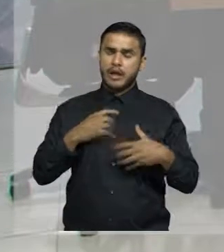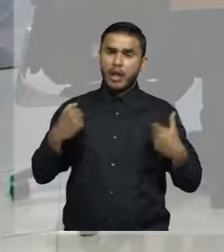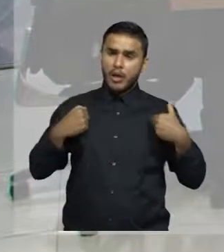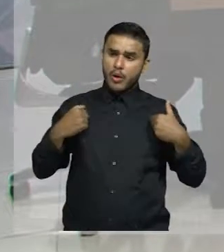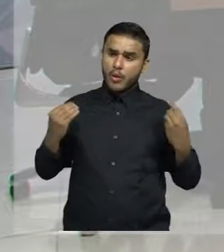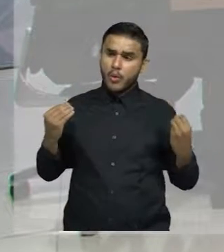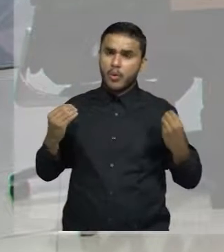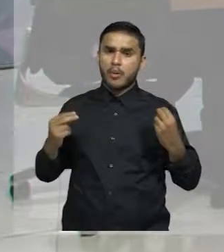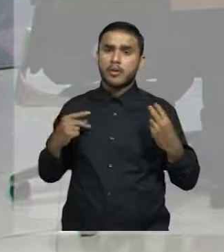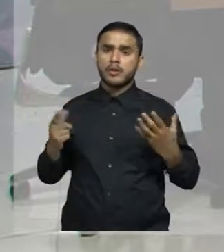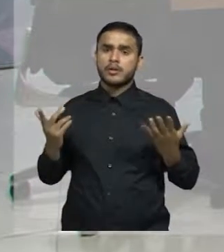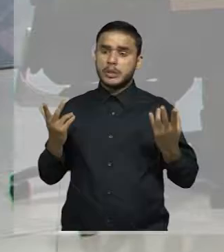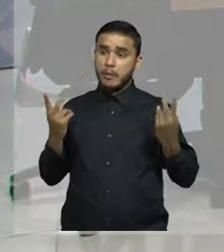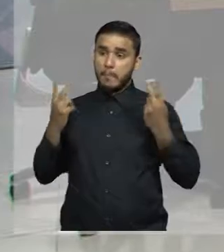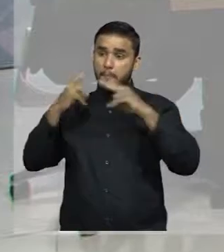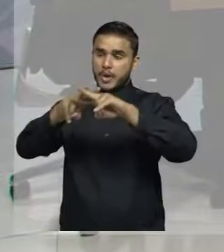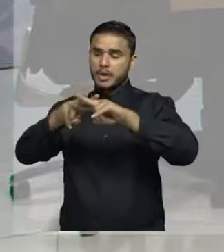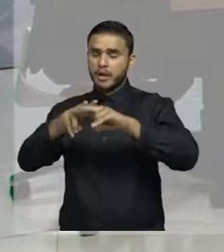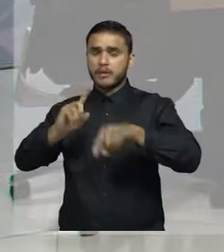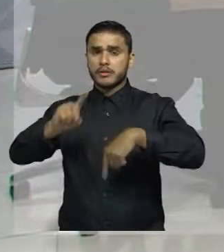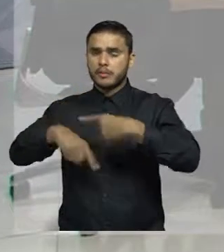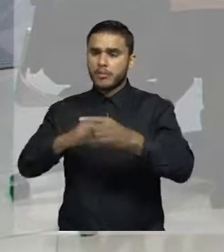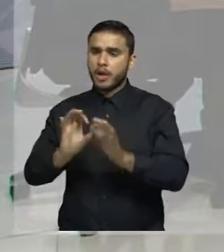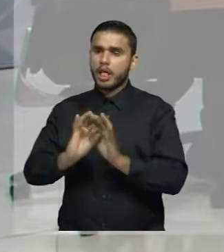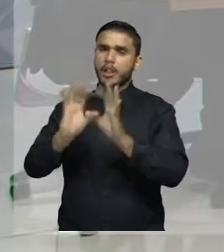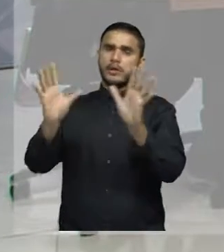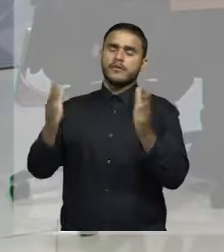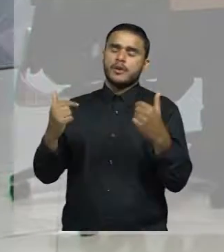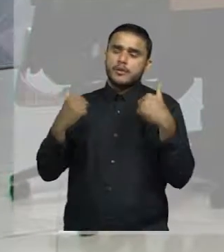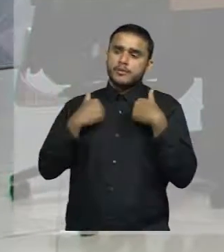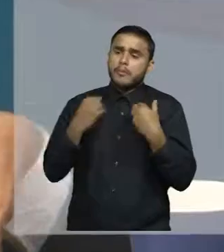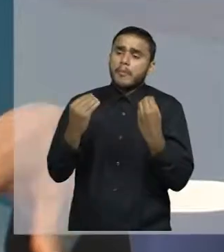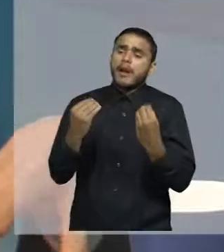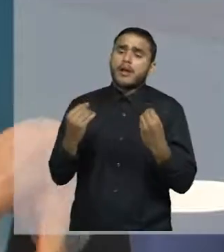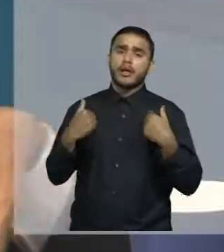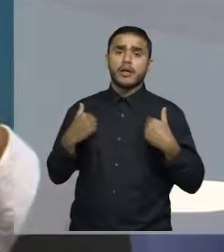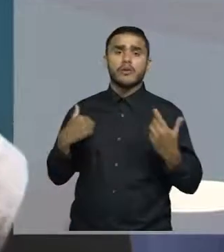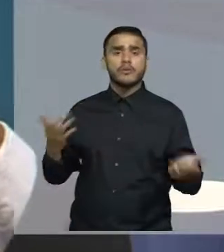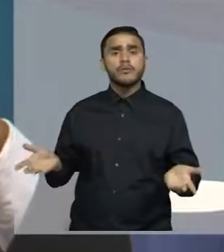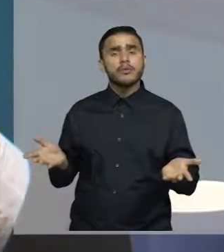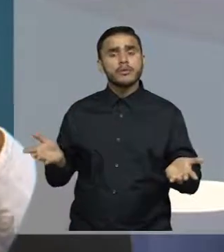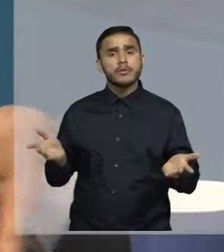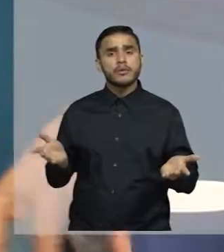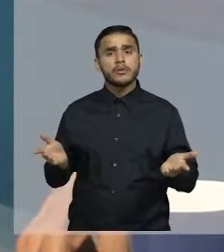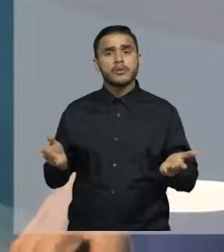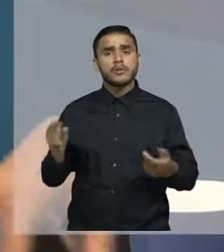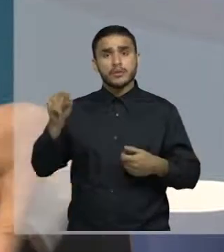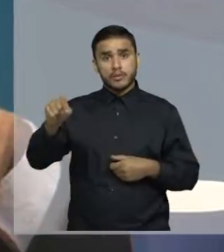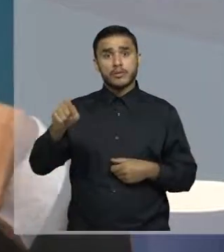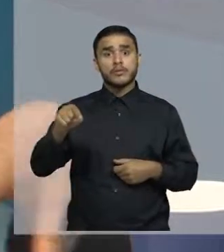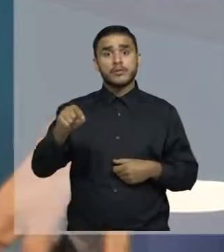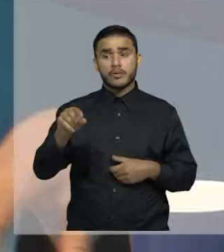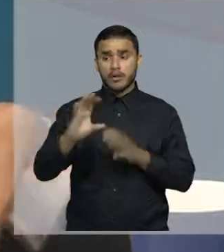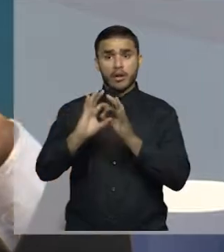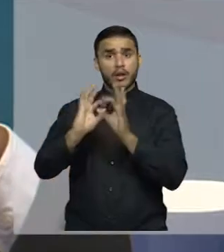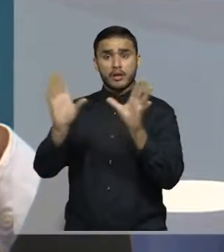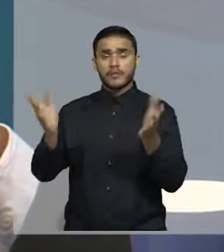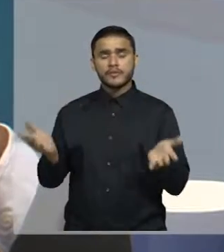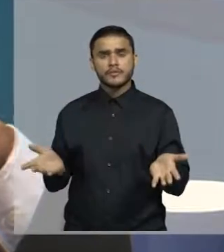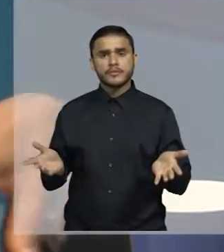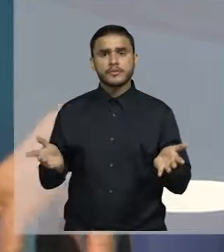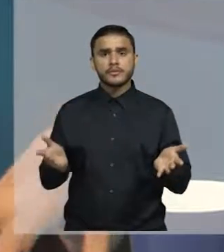prende, mas como não tem uma polícia investigativa que permita a condenação, aquela pessoa que ele prendeu vai